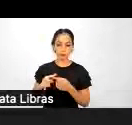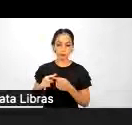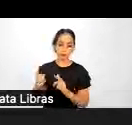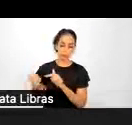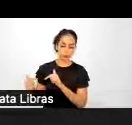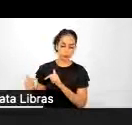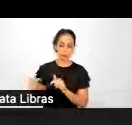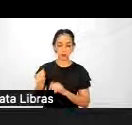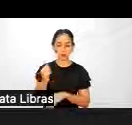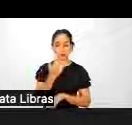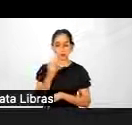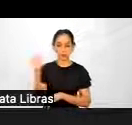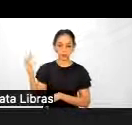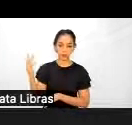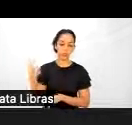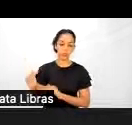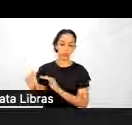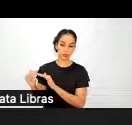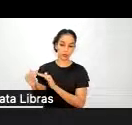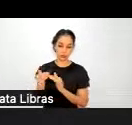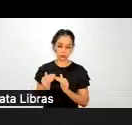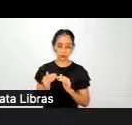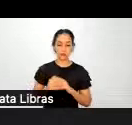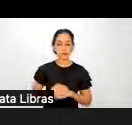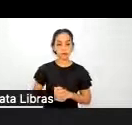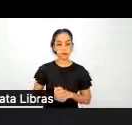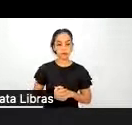ambientais nessas favelas.